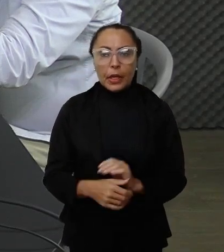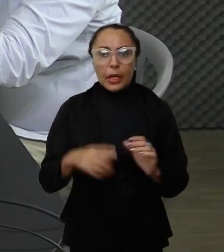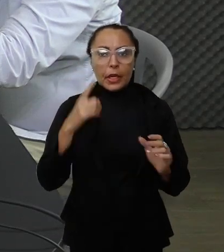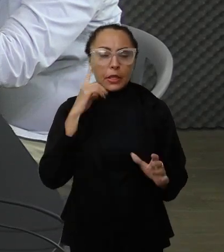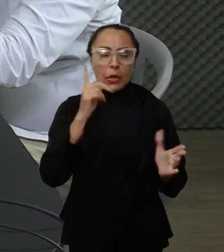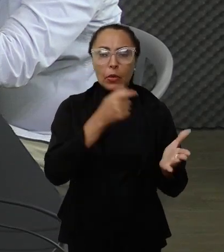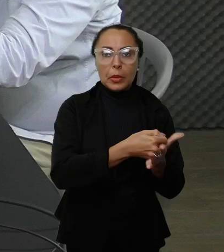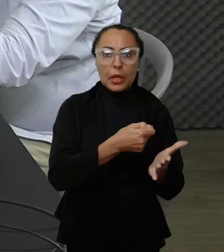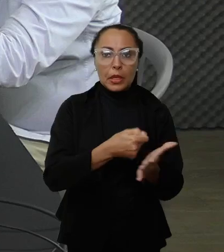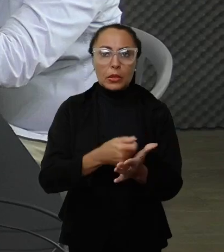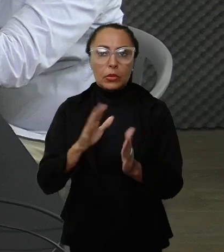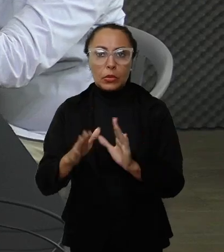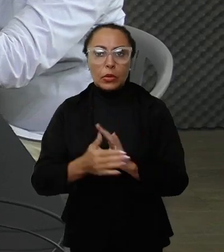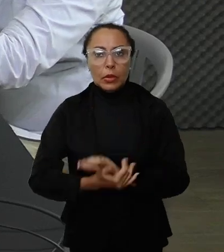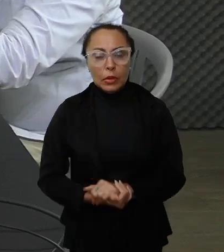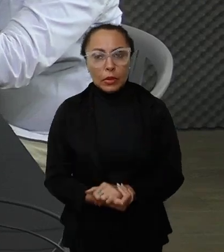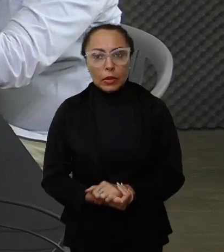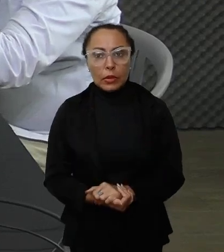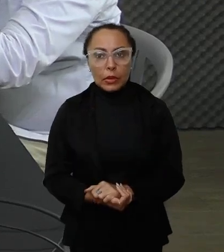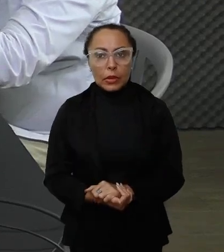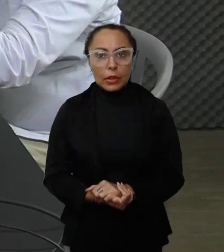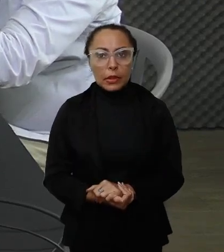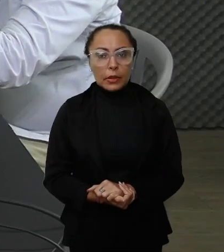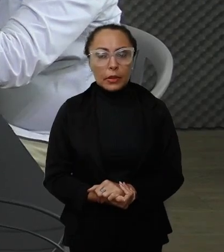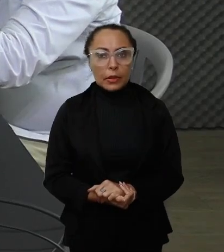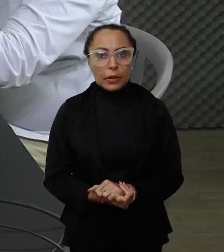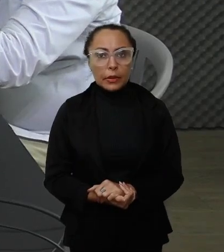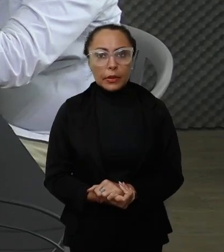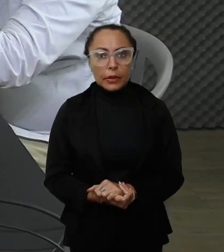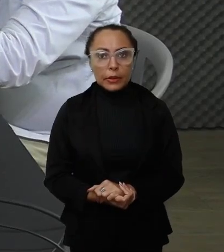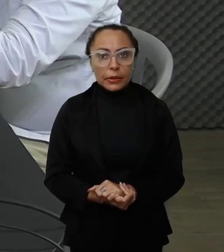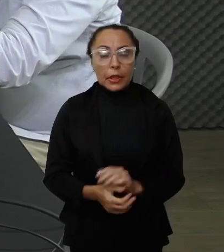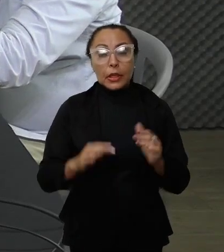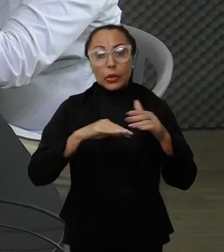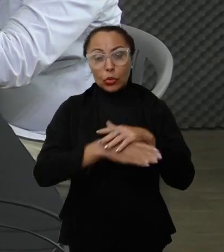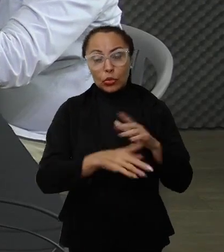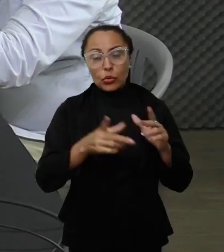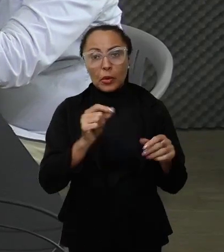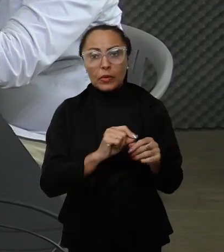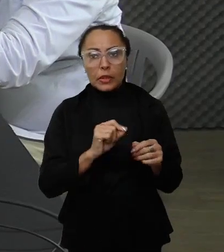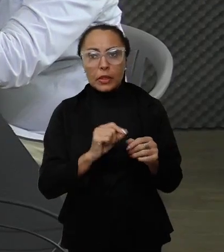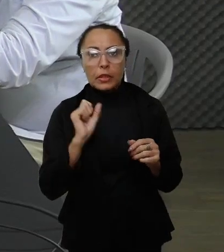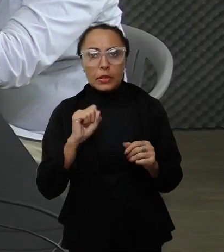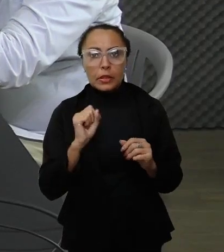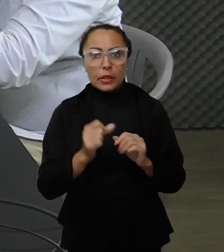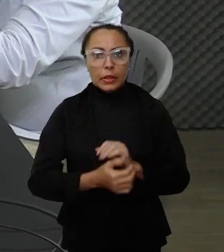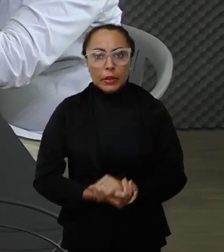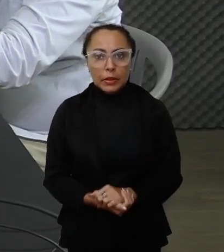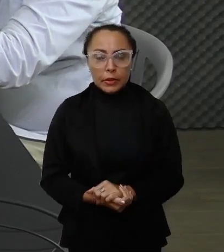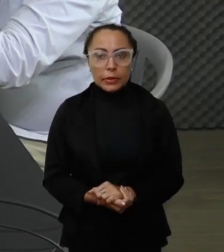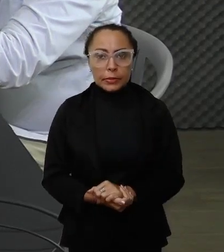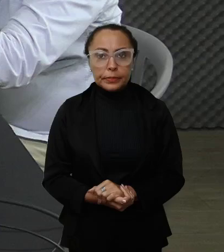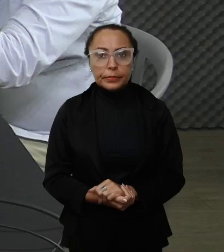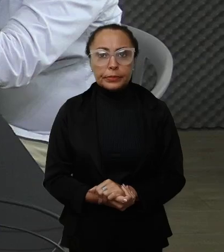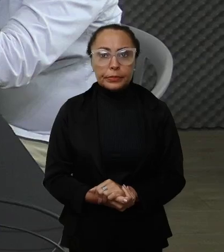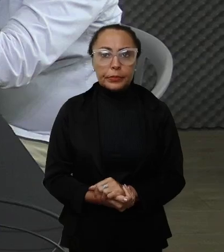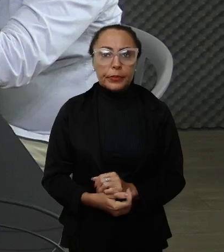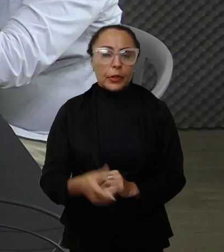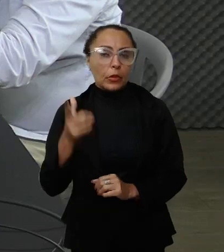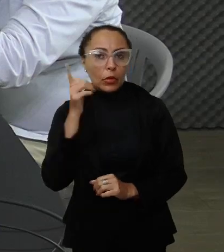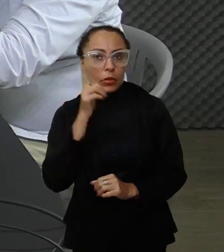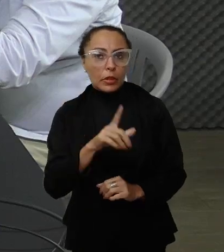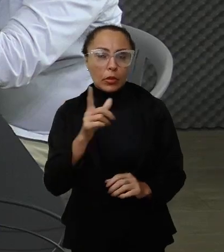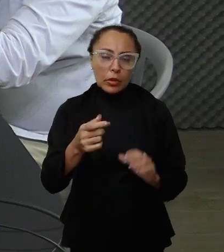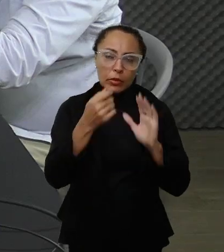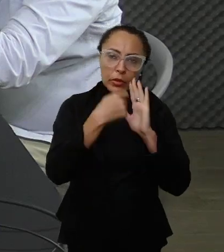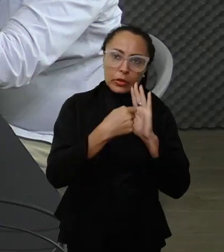quer perguntar. Interessante. Então, ele costuma fazer isso. Dizer, você consertar o que você escreveu